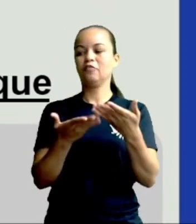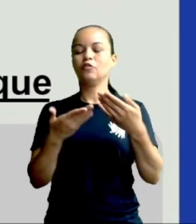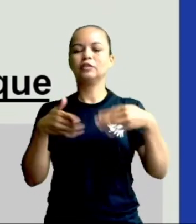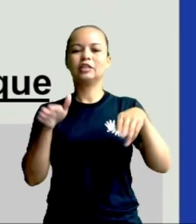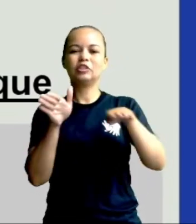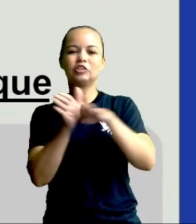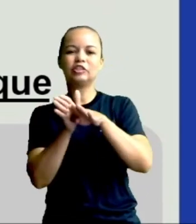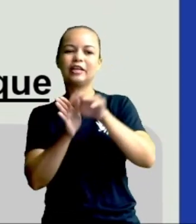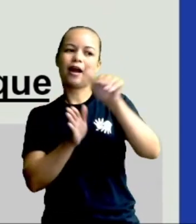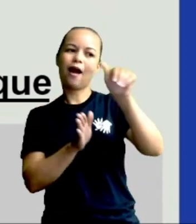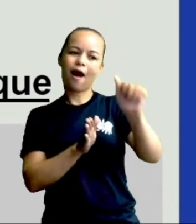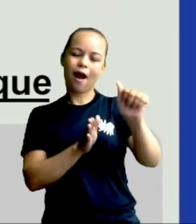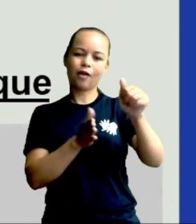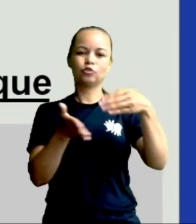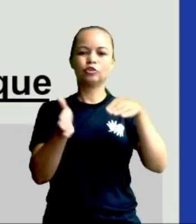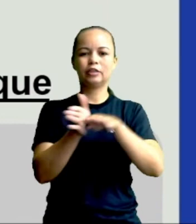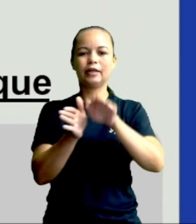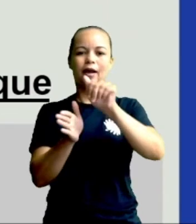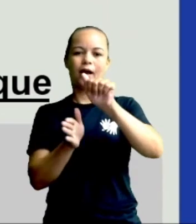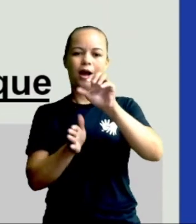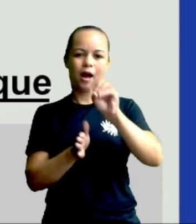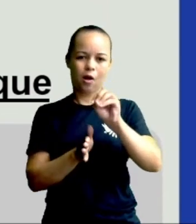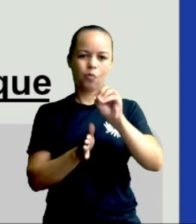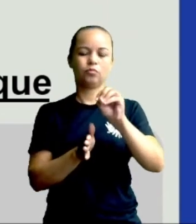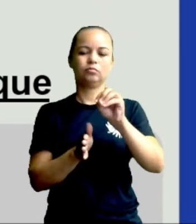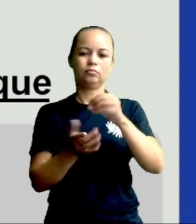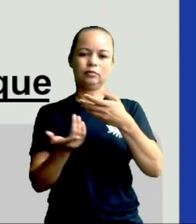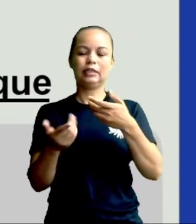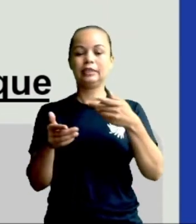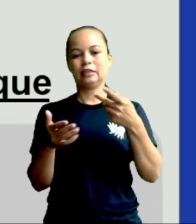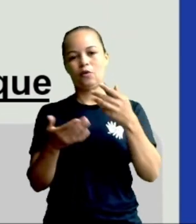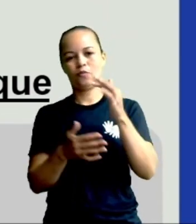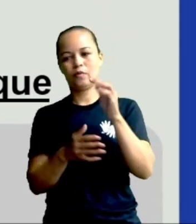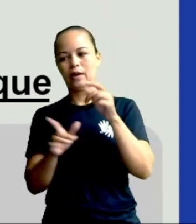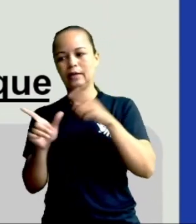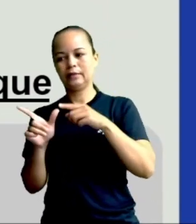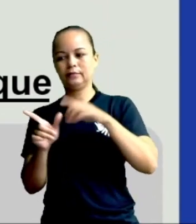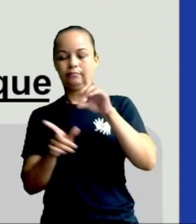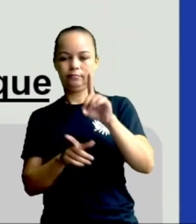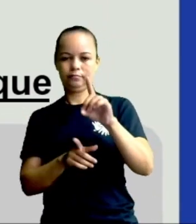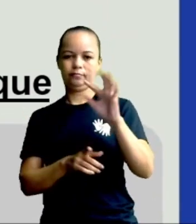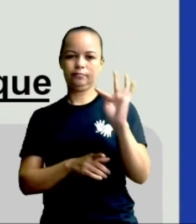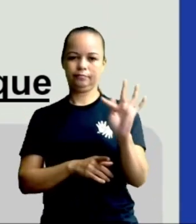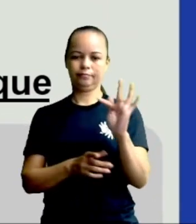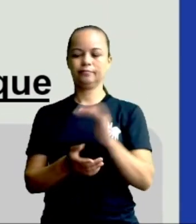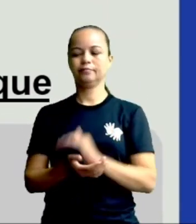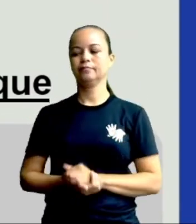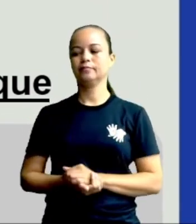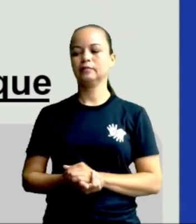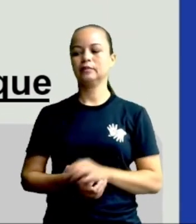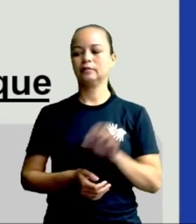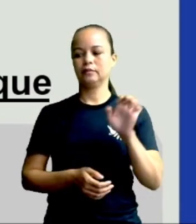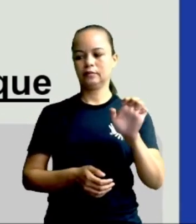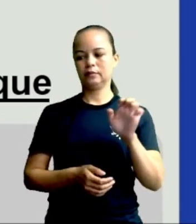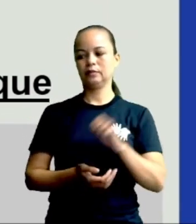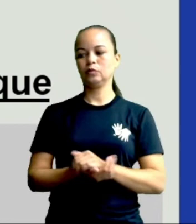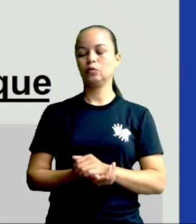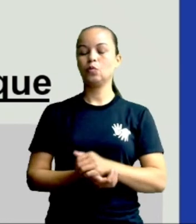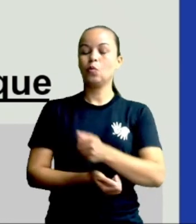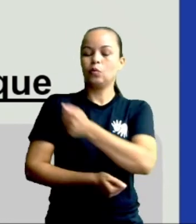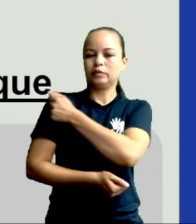chega a ou você chega ao então a letra D está falsa letra e